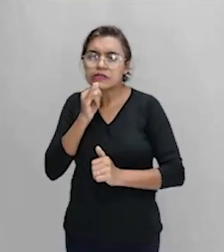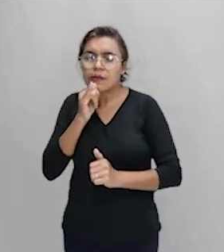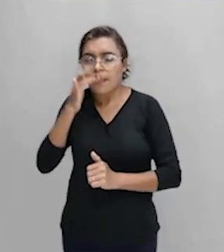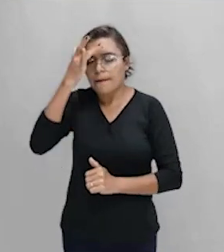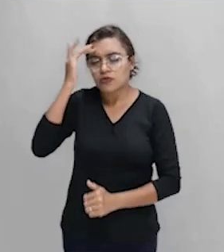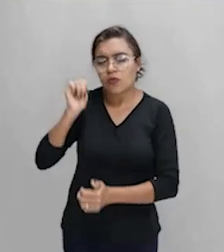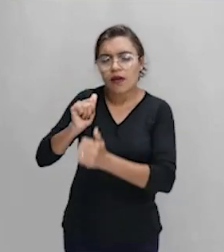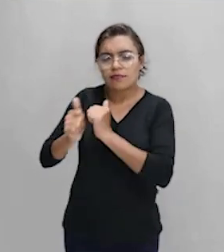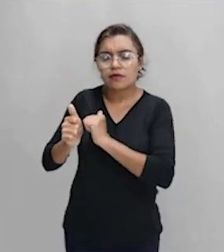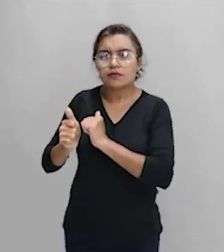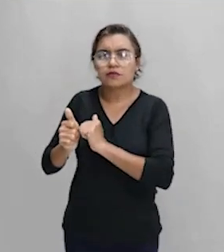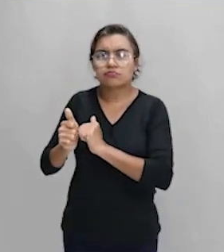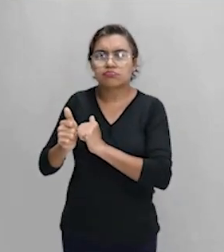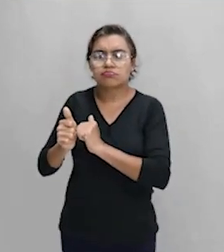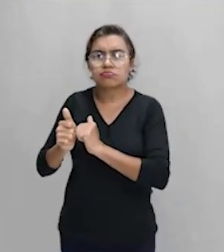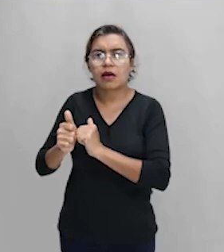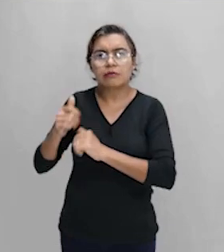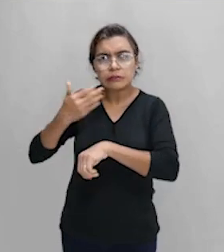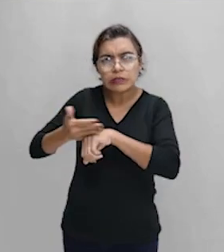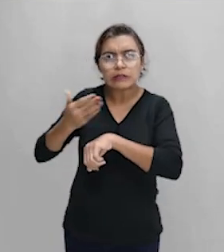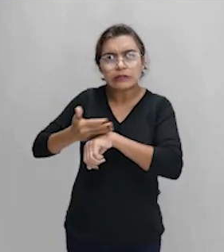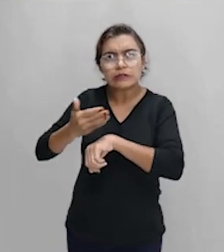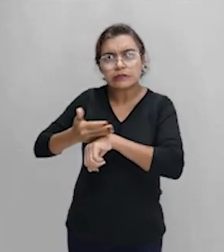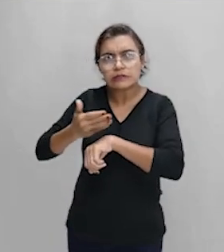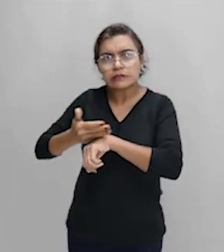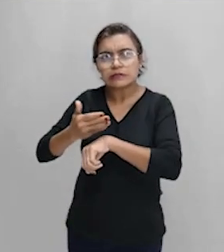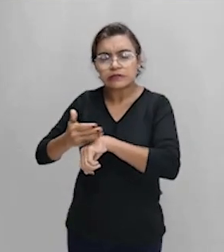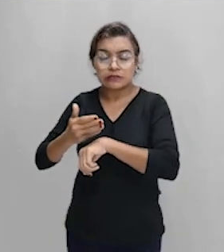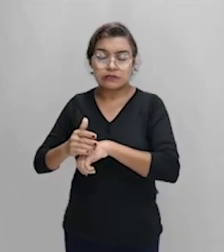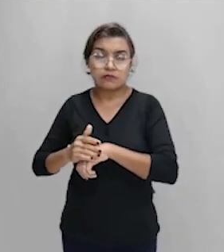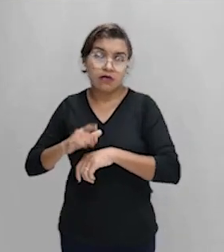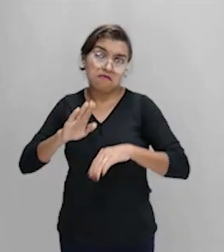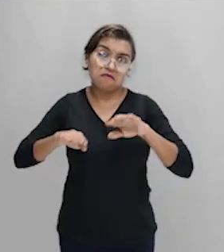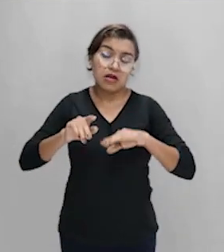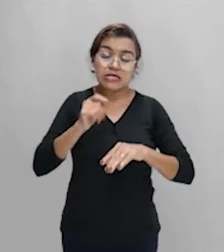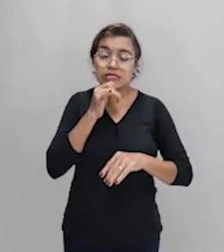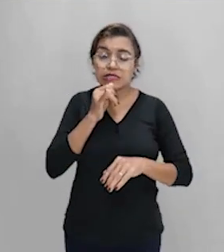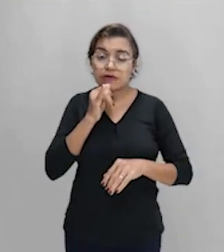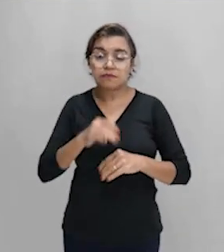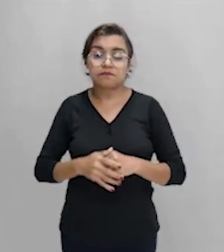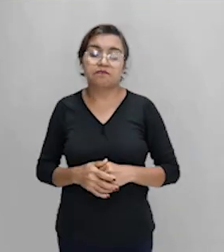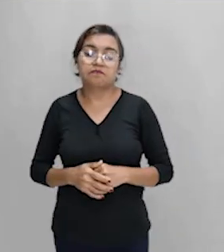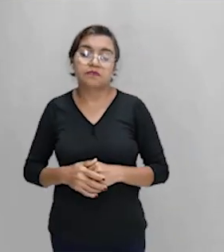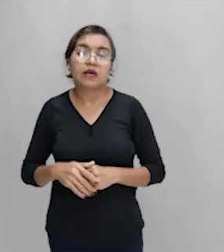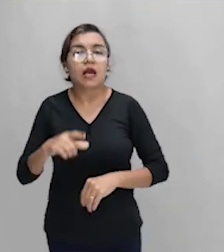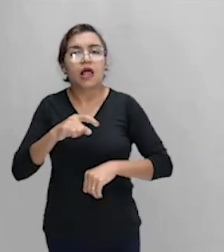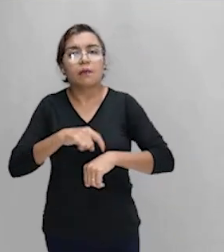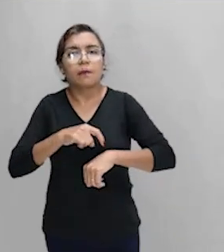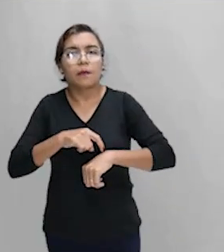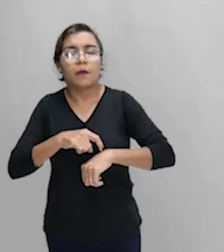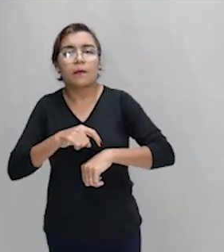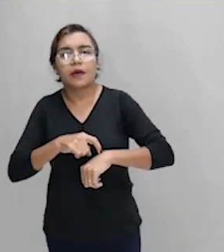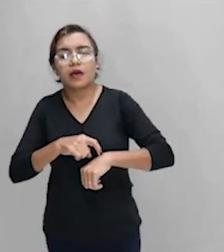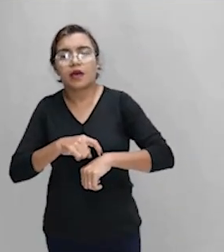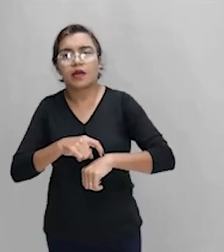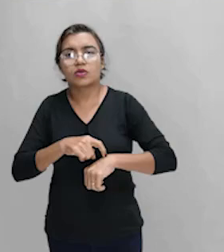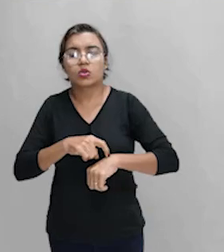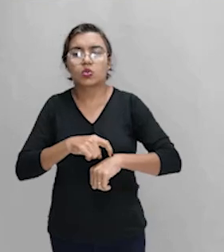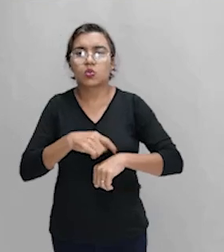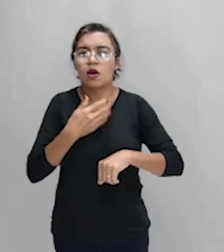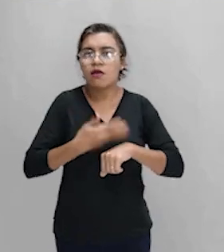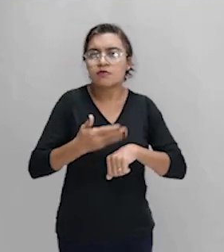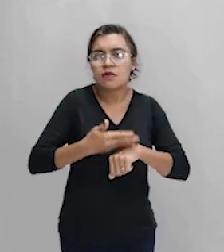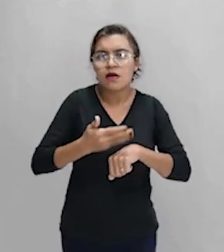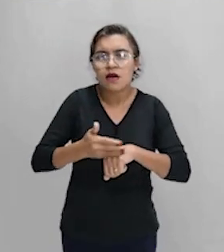através das coletas dos dados que foram realizados. Aí vai variar nos seus treinamentos. Tem treino que vai ter um volume maior,